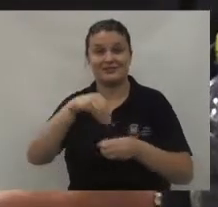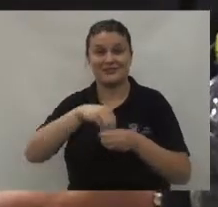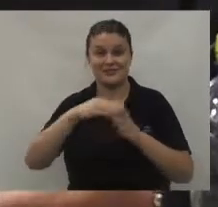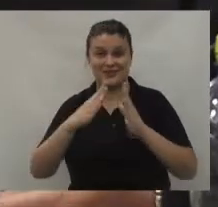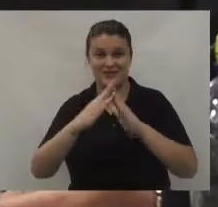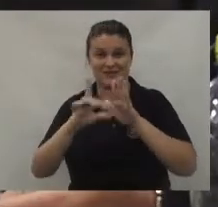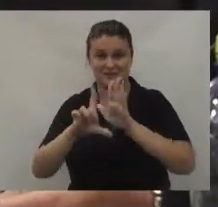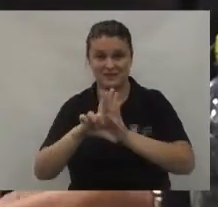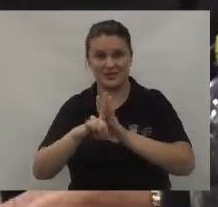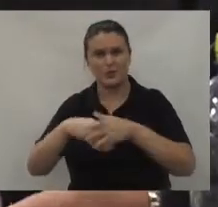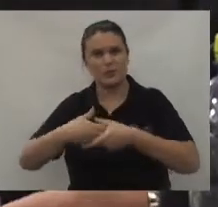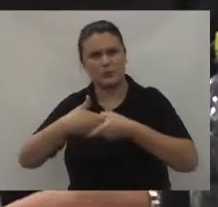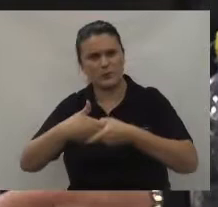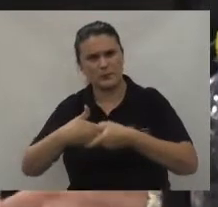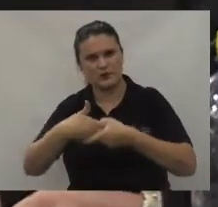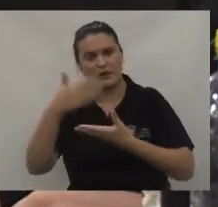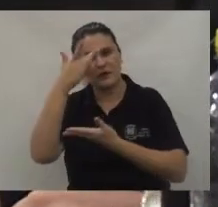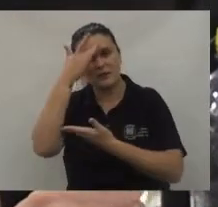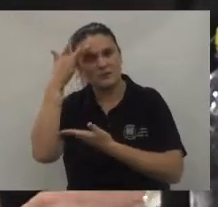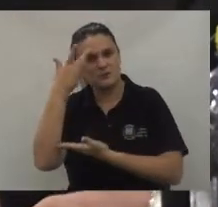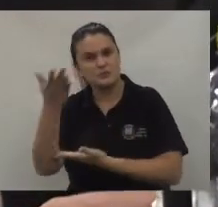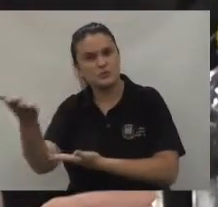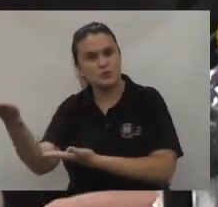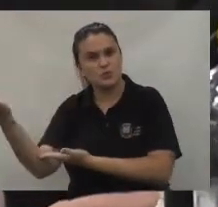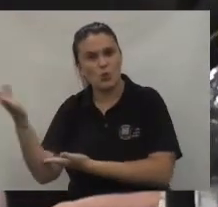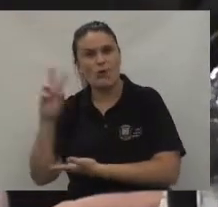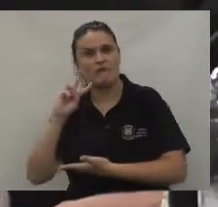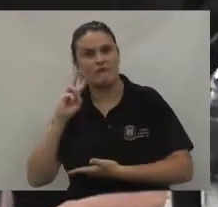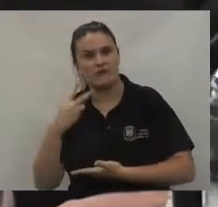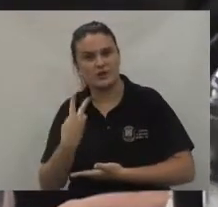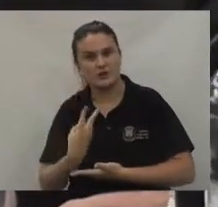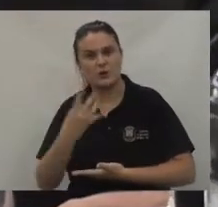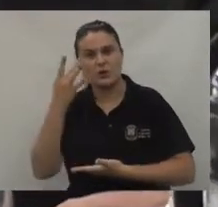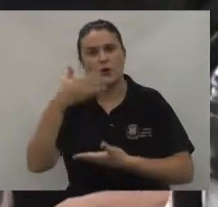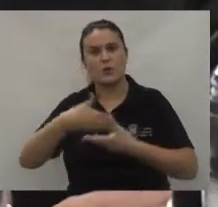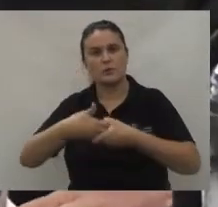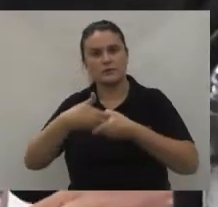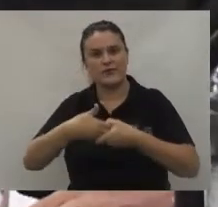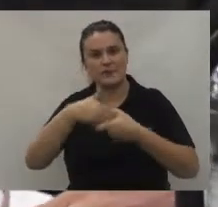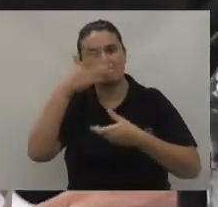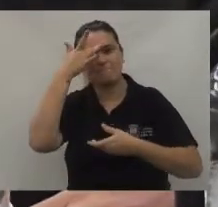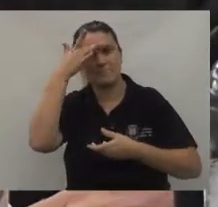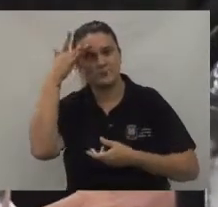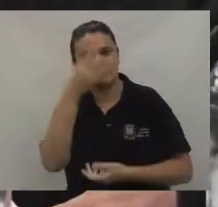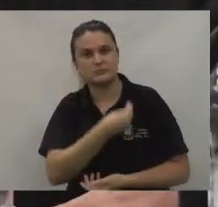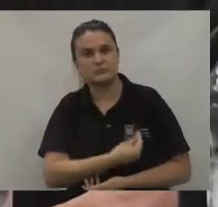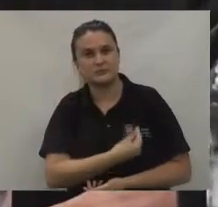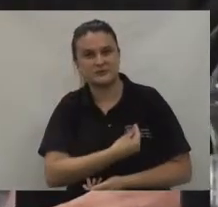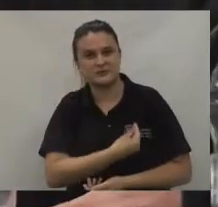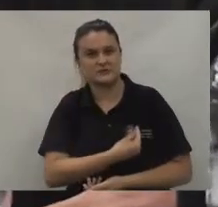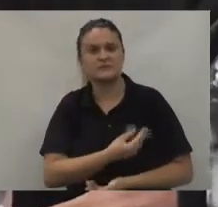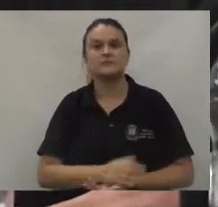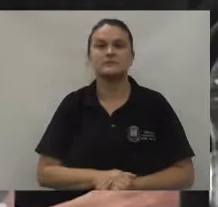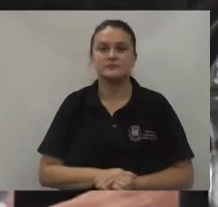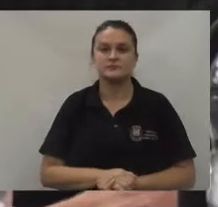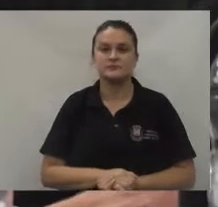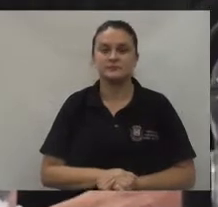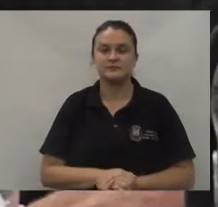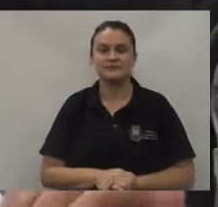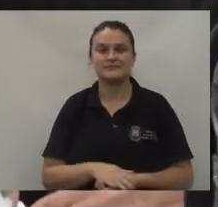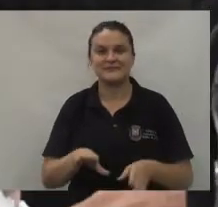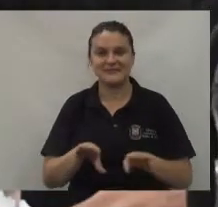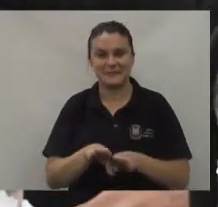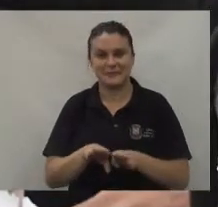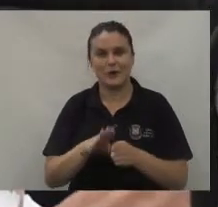também cumprimentar todos os demais colegas vereadores todo o público presente também já vou